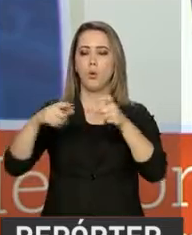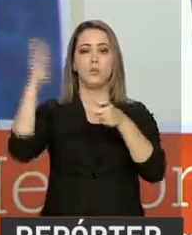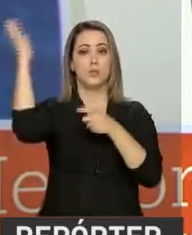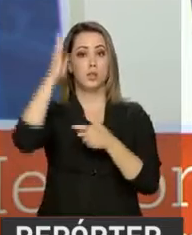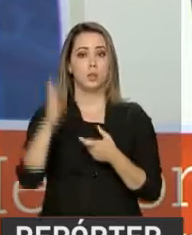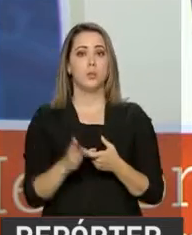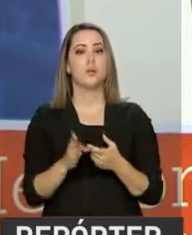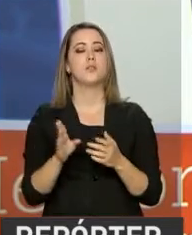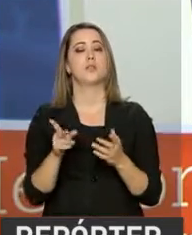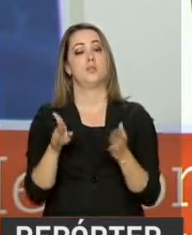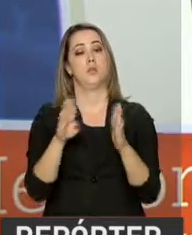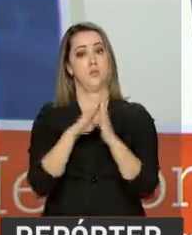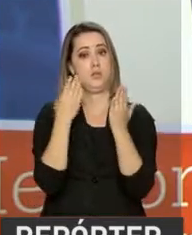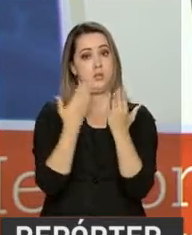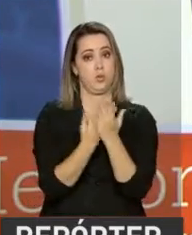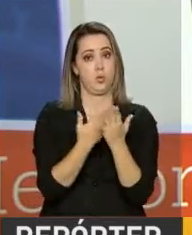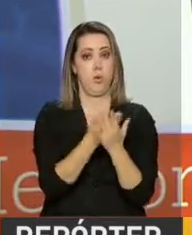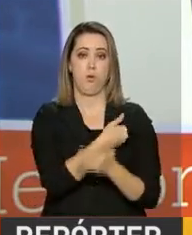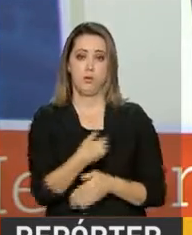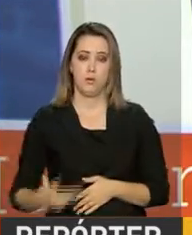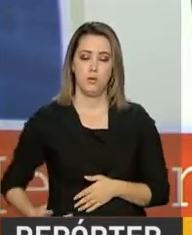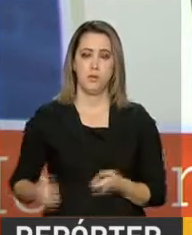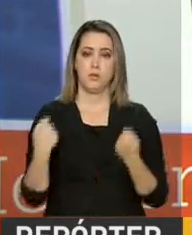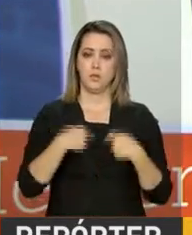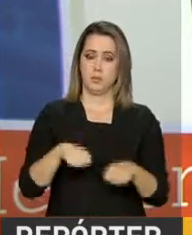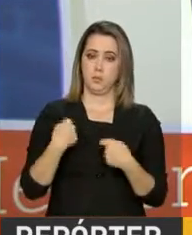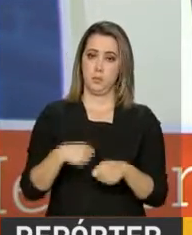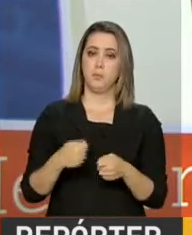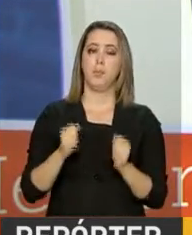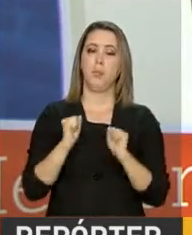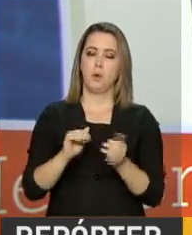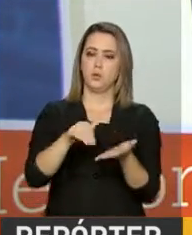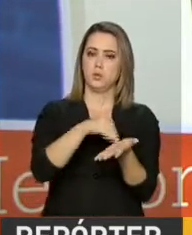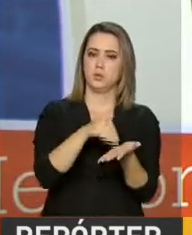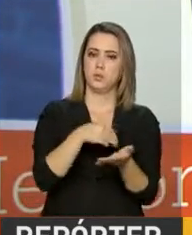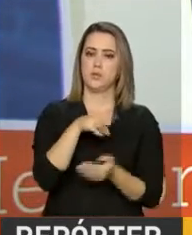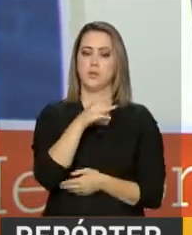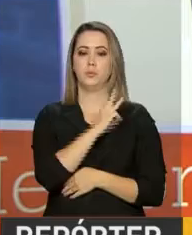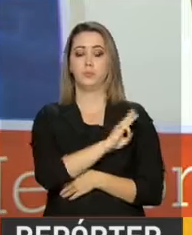do Brasil pode participar. Para isso, basta acessar o nosso site